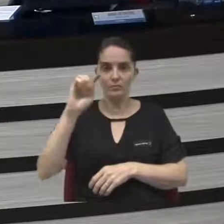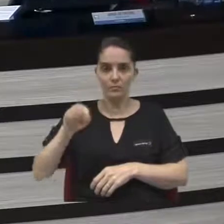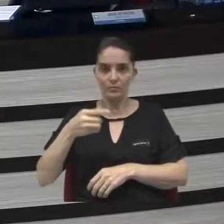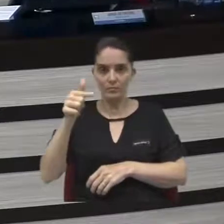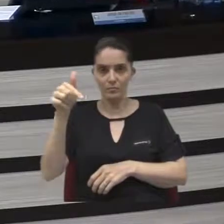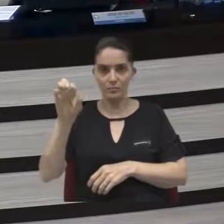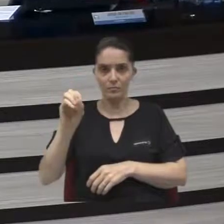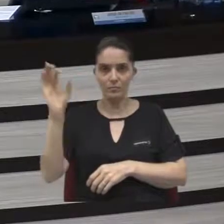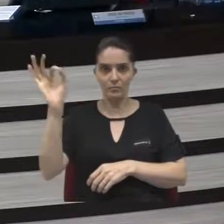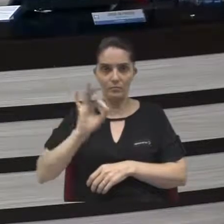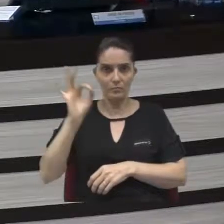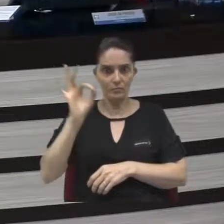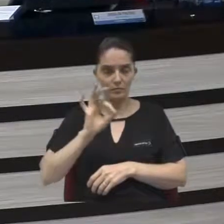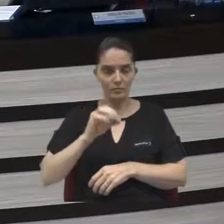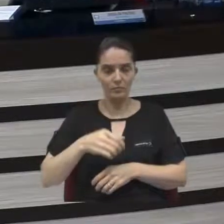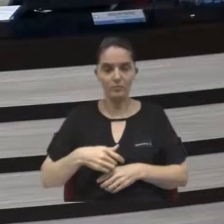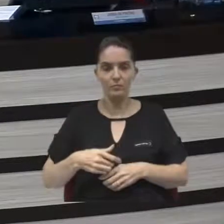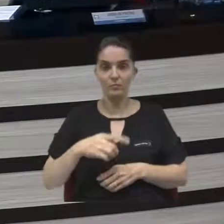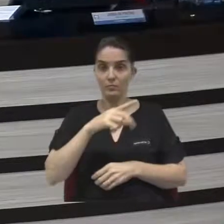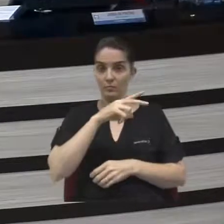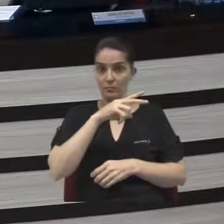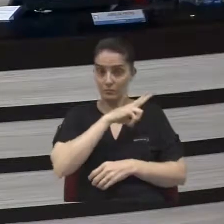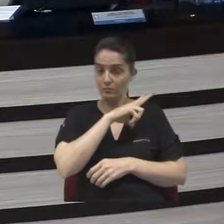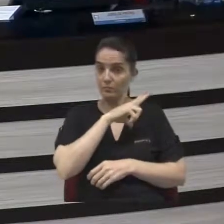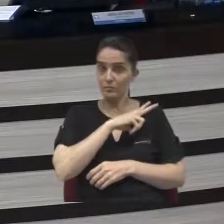20,70%, gasto com pessoal,